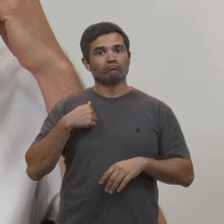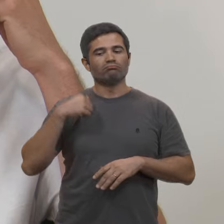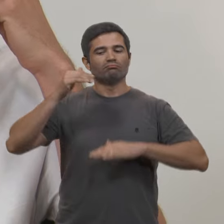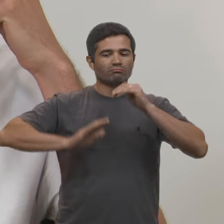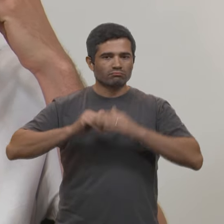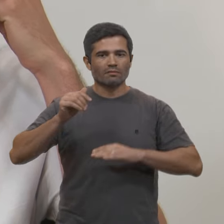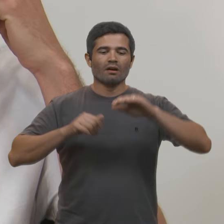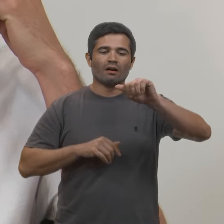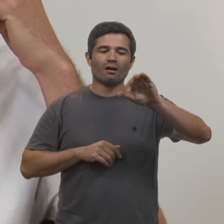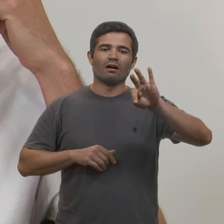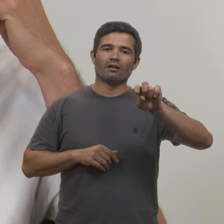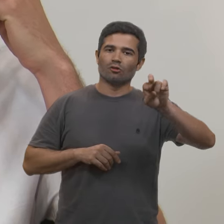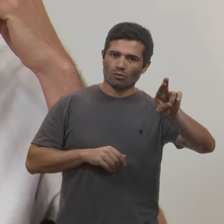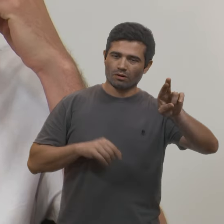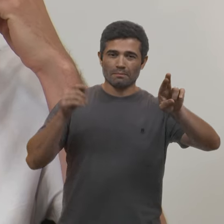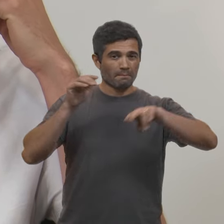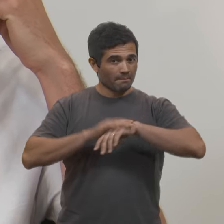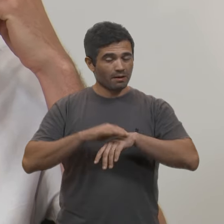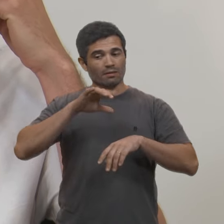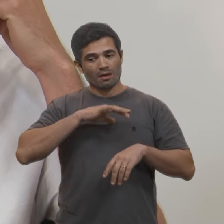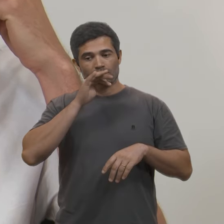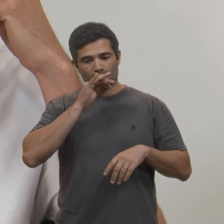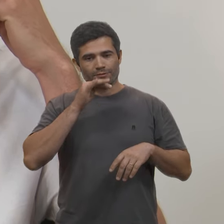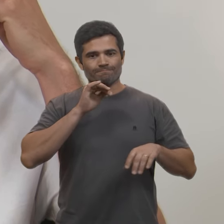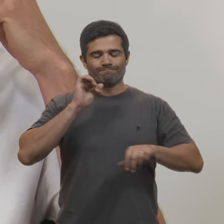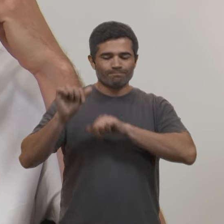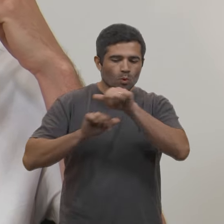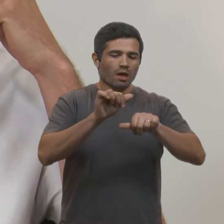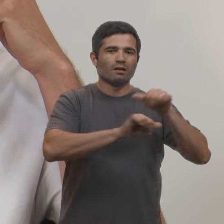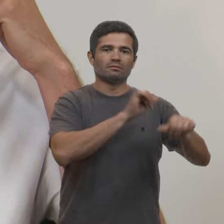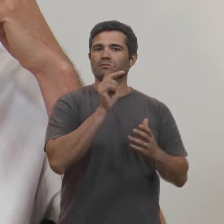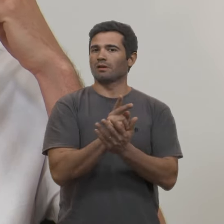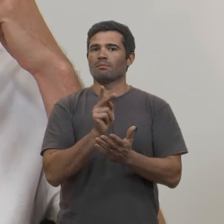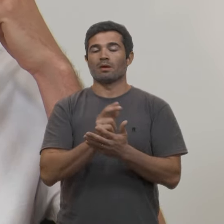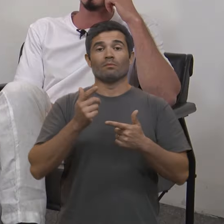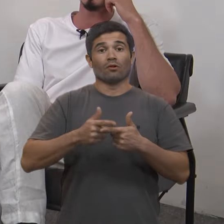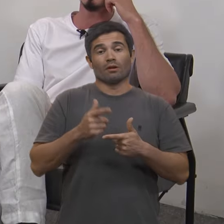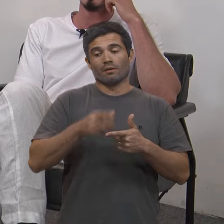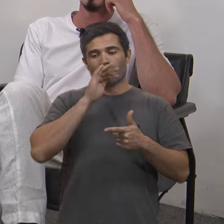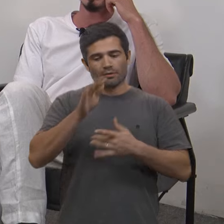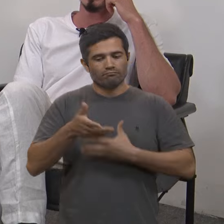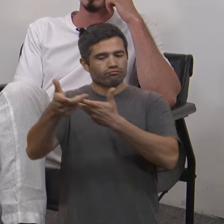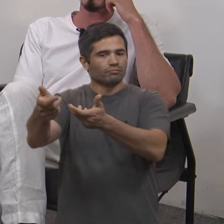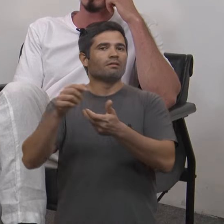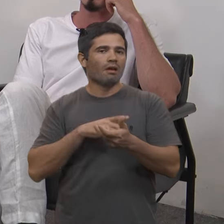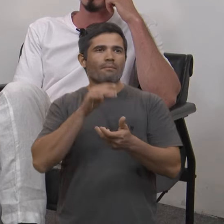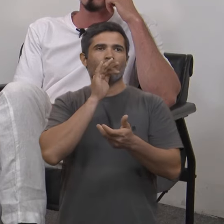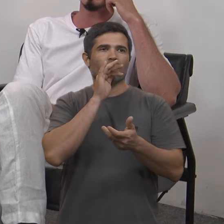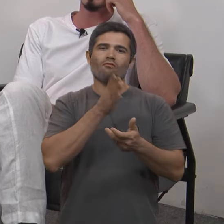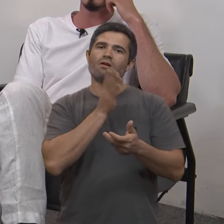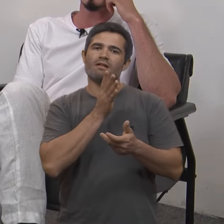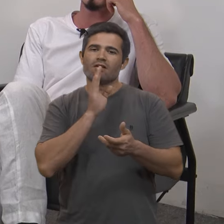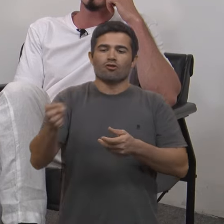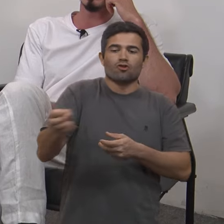de ser ator, né? Eu acho que uma das coisas que mais me fascina é justamente esse obrigatório deslocamento que a gente é levado